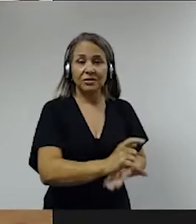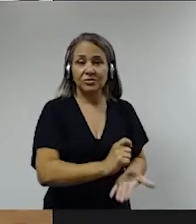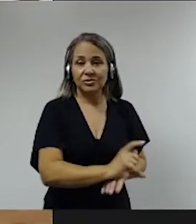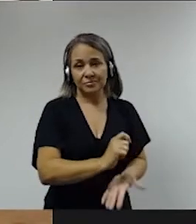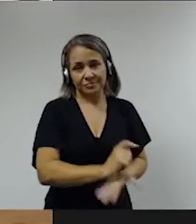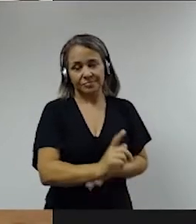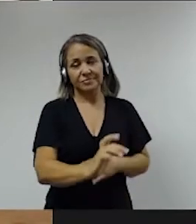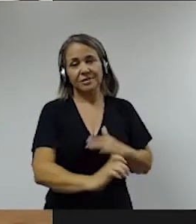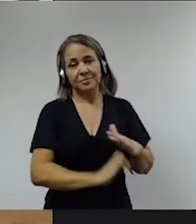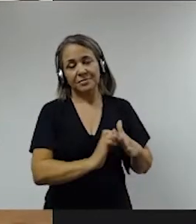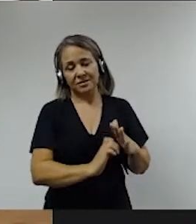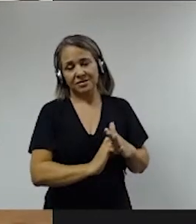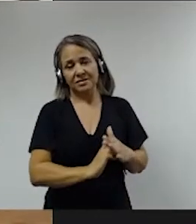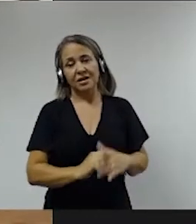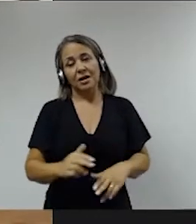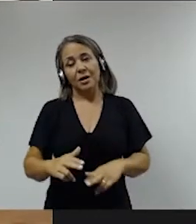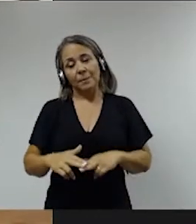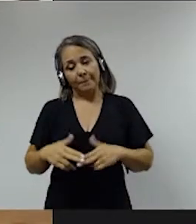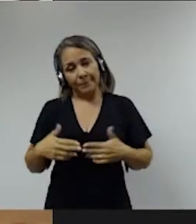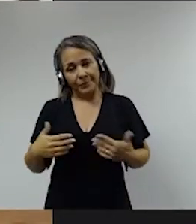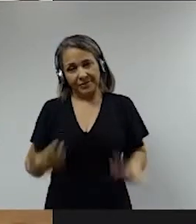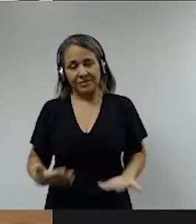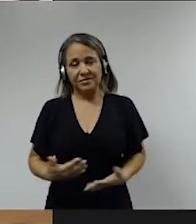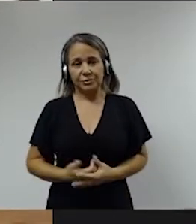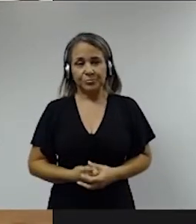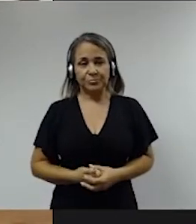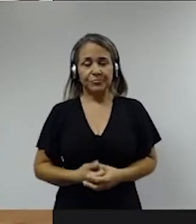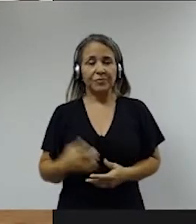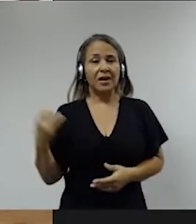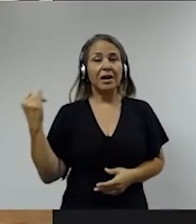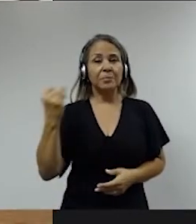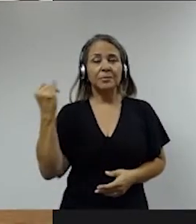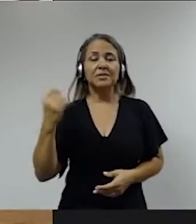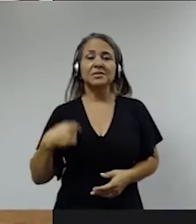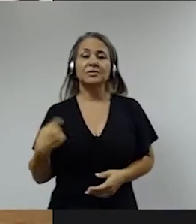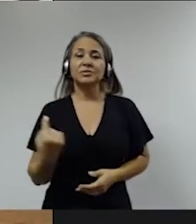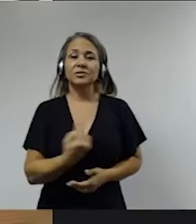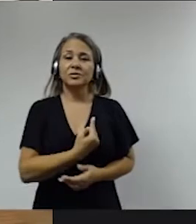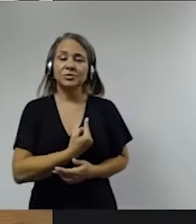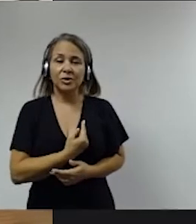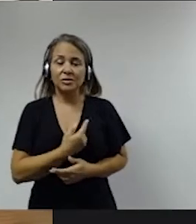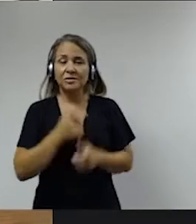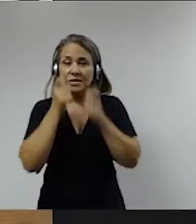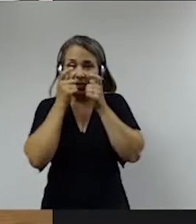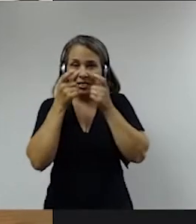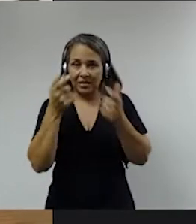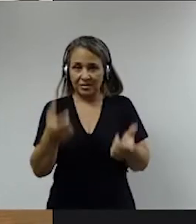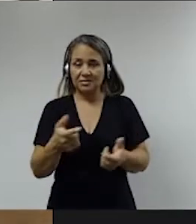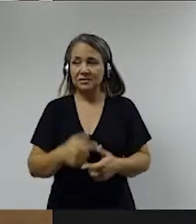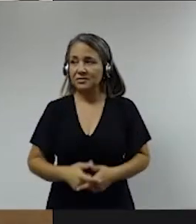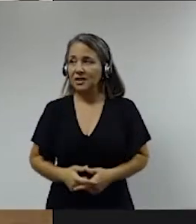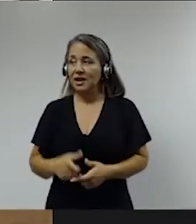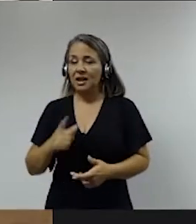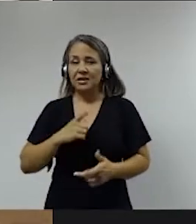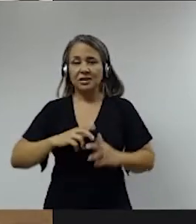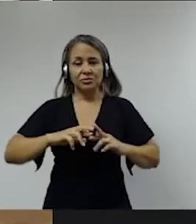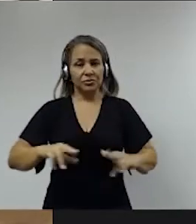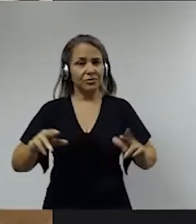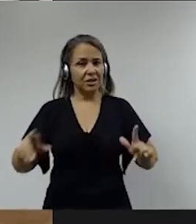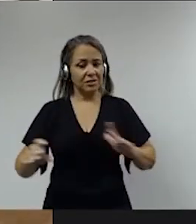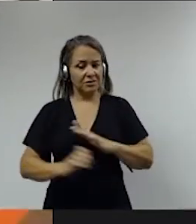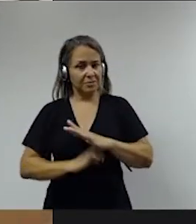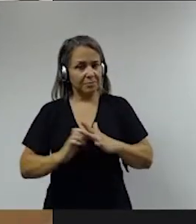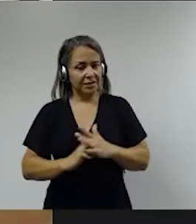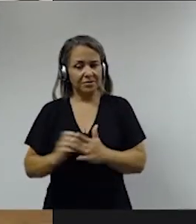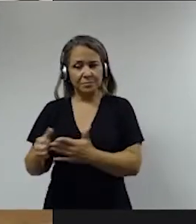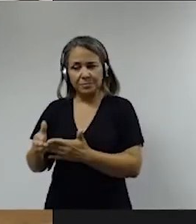da norma, né? Portanto, é importante que a gente se atente para isso, né? Várias empresas pedindo recuperação judicial,